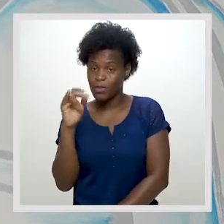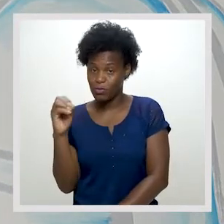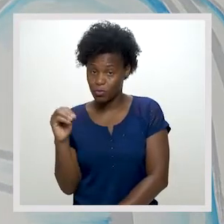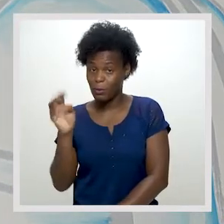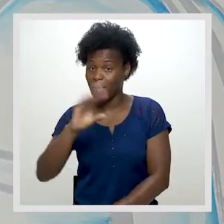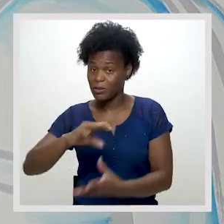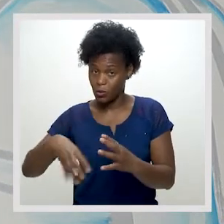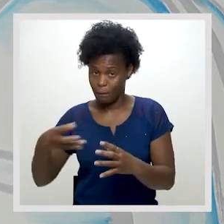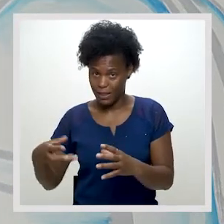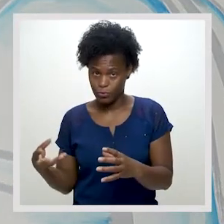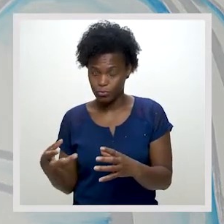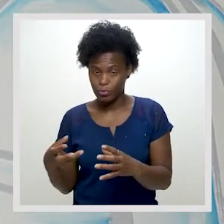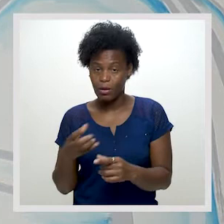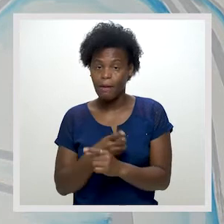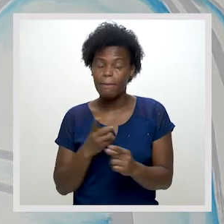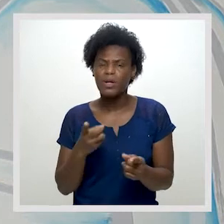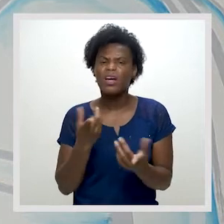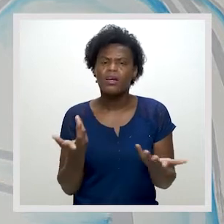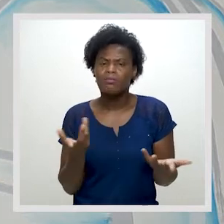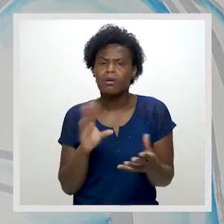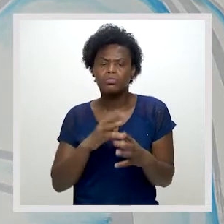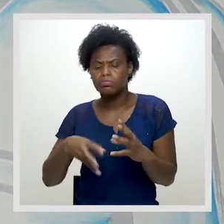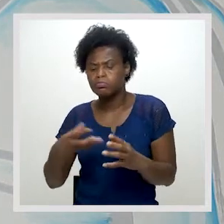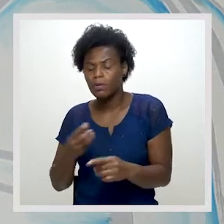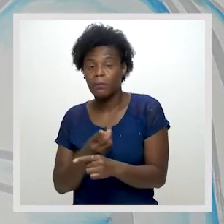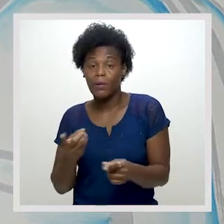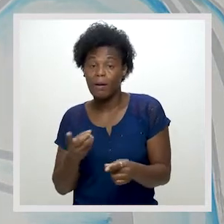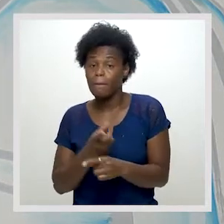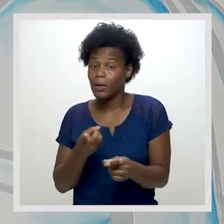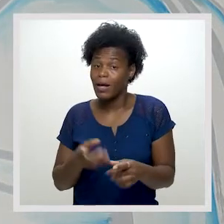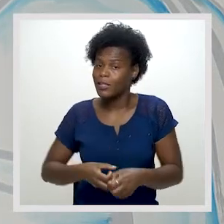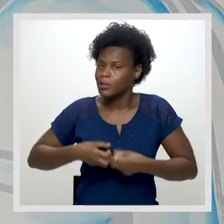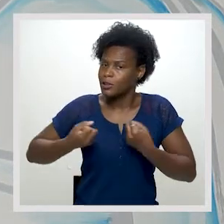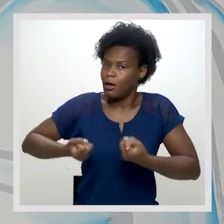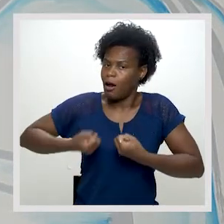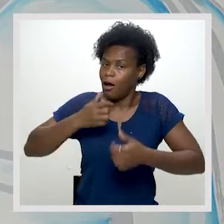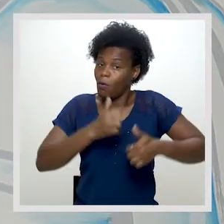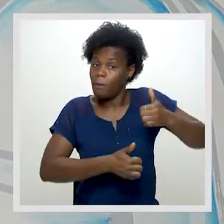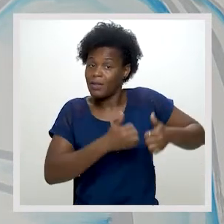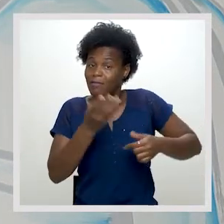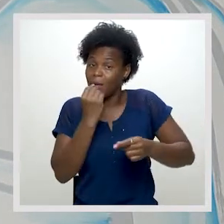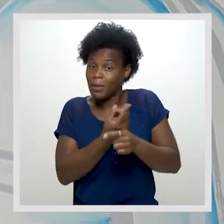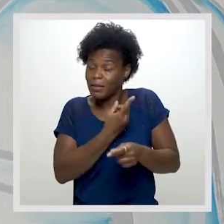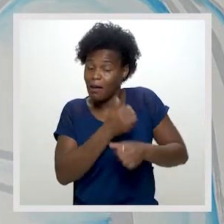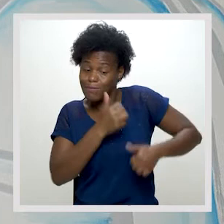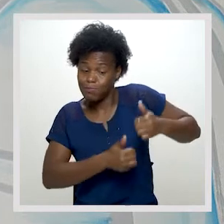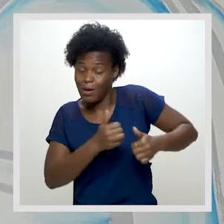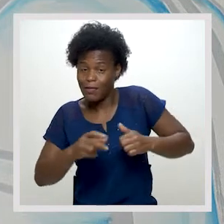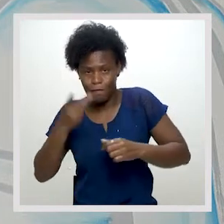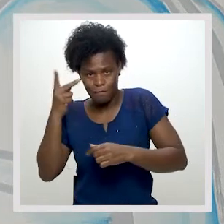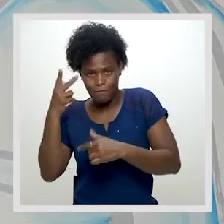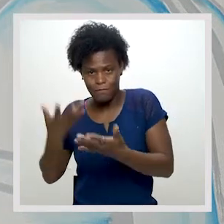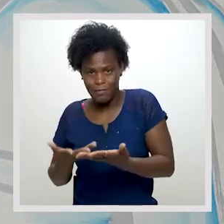mais complexos. Por que eram mais complexos? Porque resistiram a essa competitividade alimentar, essa crise